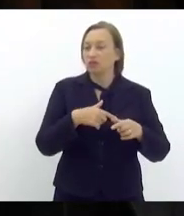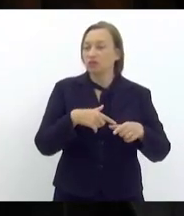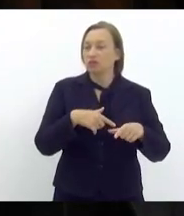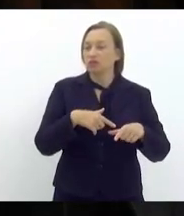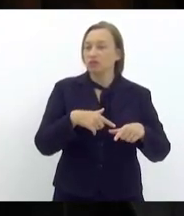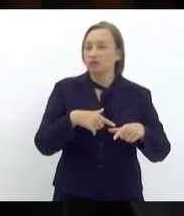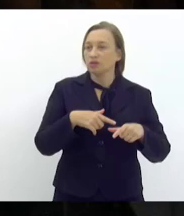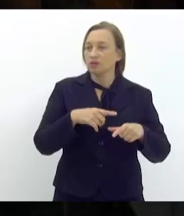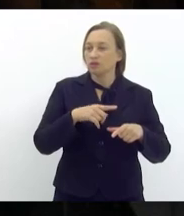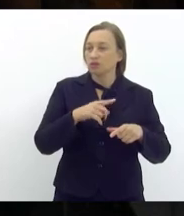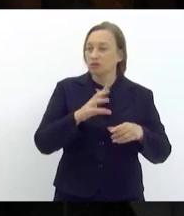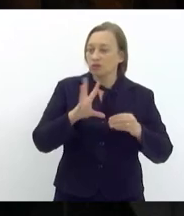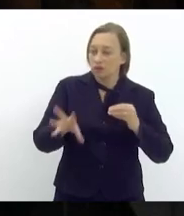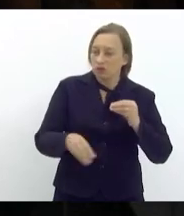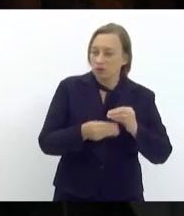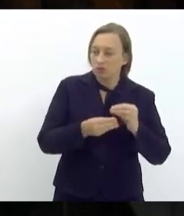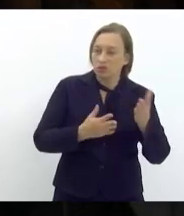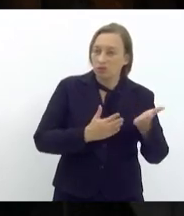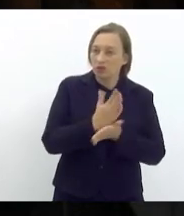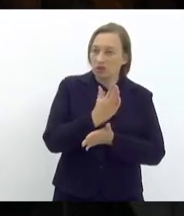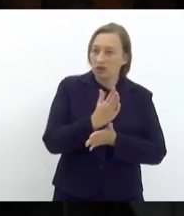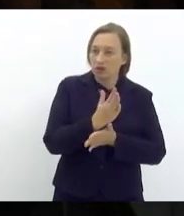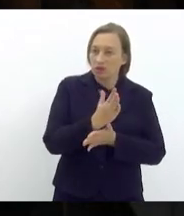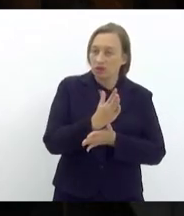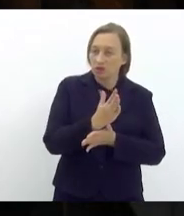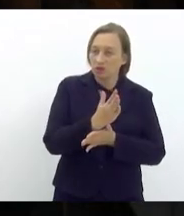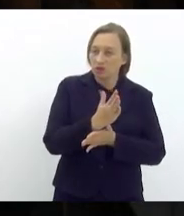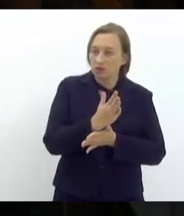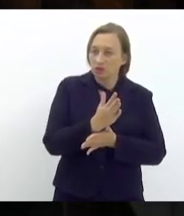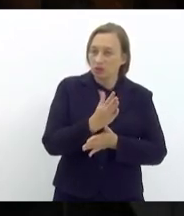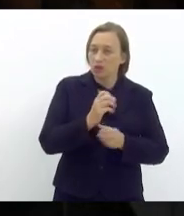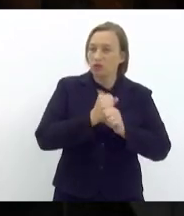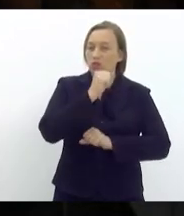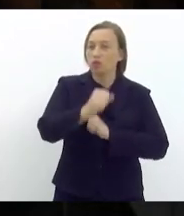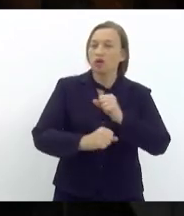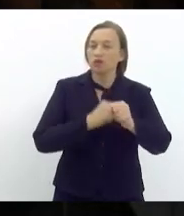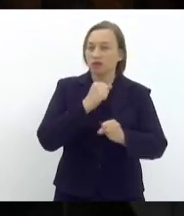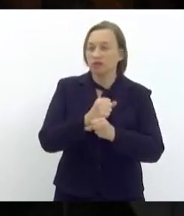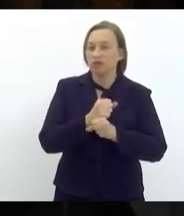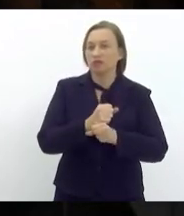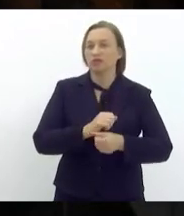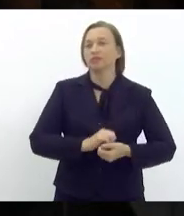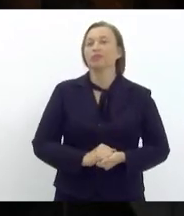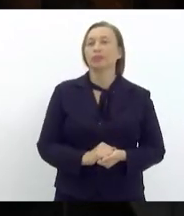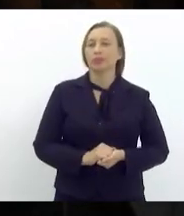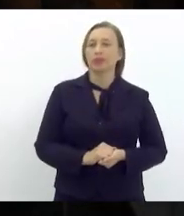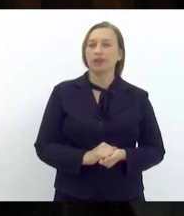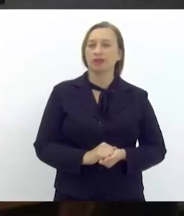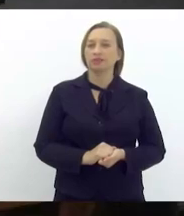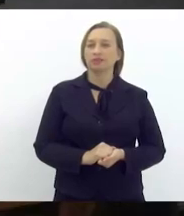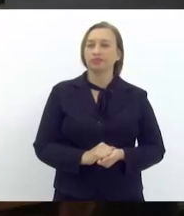acréscimos aprovados para o próprio para o próximo exercício por favor